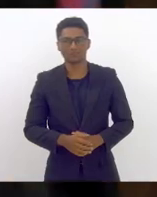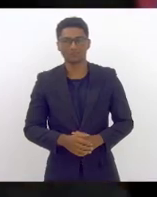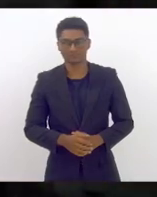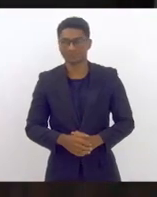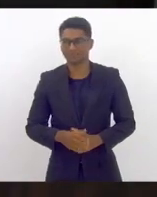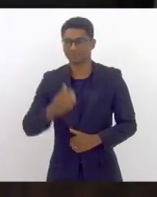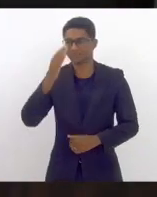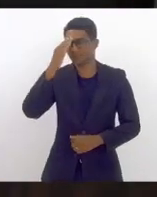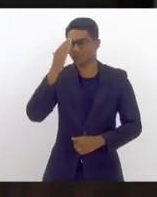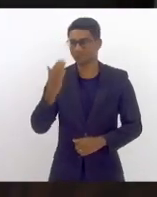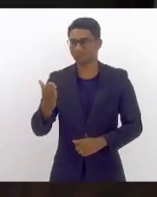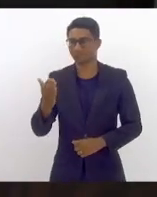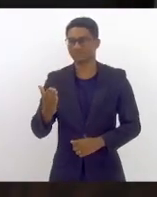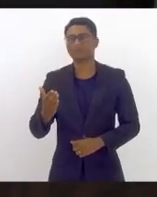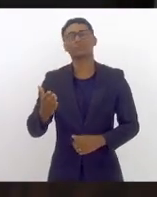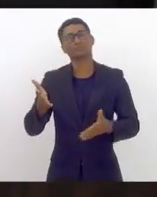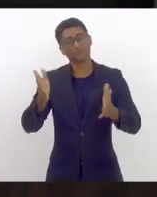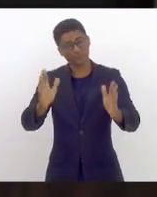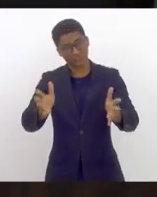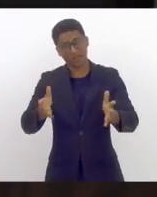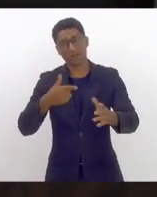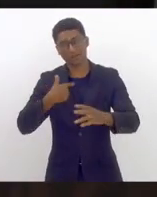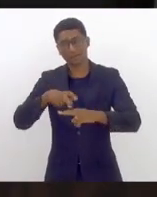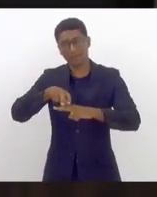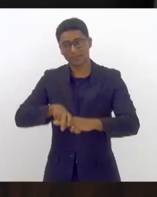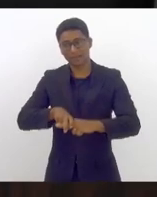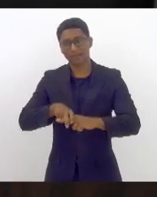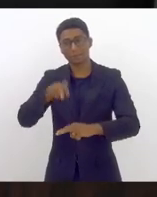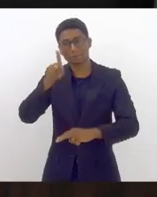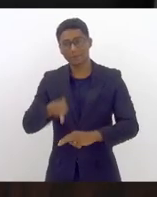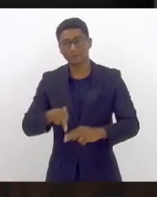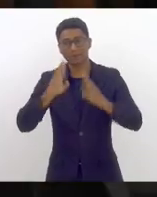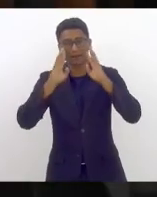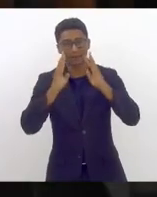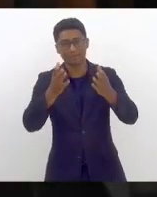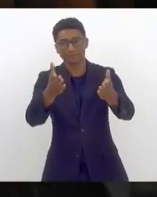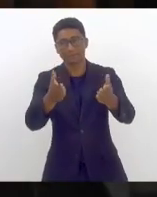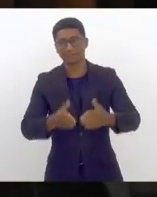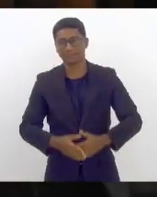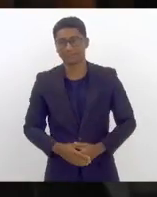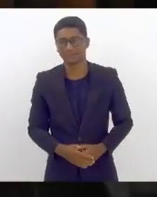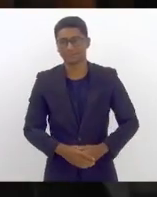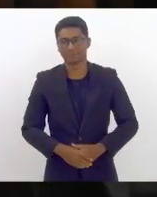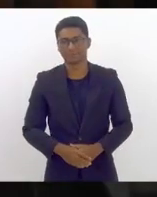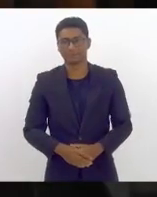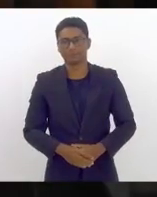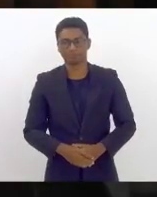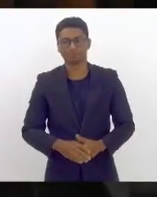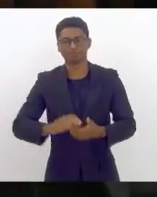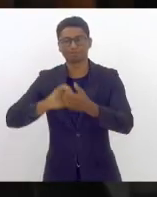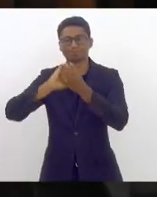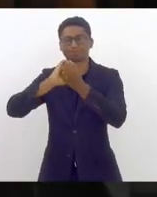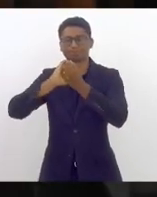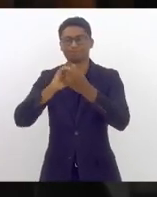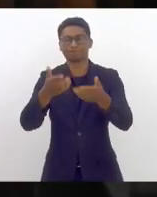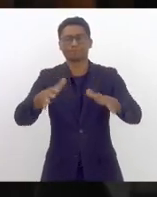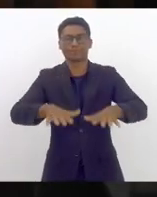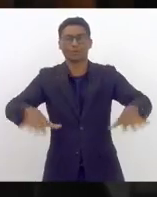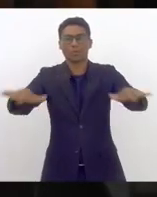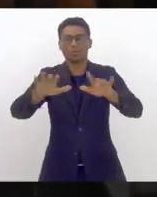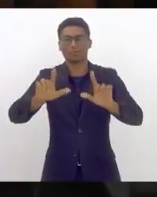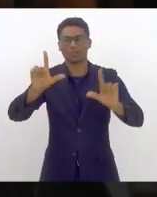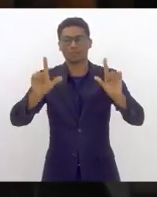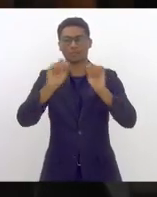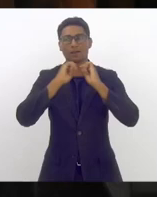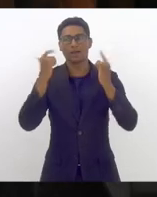Obrigado, deputado Amorim. Já estou devidamente assentado para ouvir Vossa Excelência. No lugar de direito. Obrigado. Saudar a todos que nos ouvem pela TV